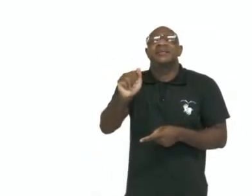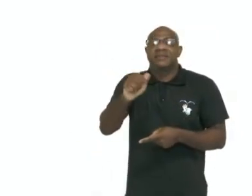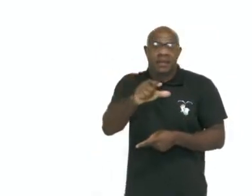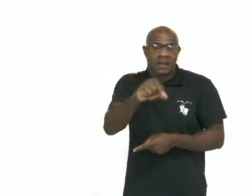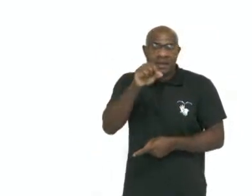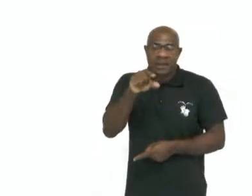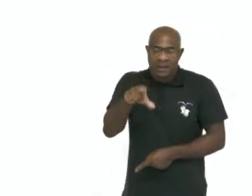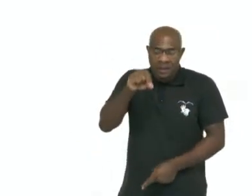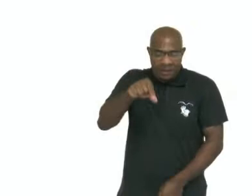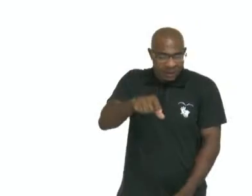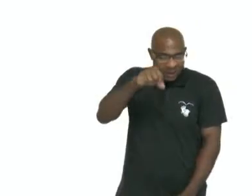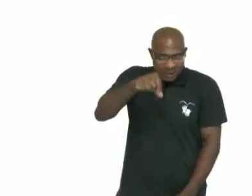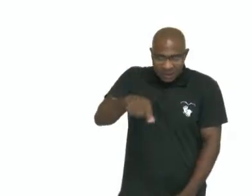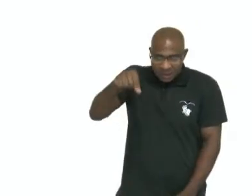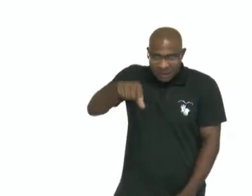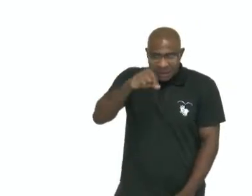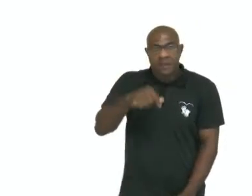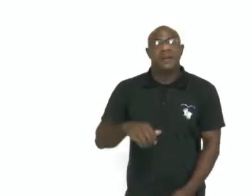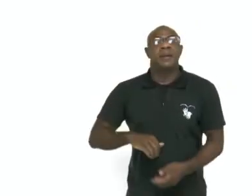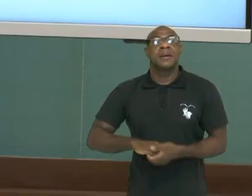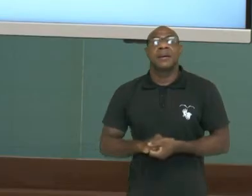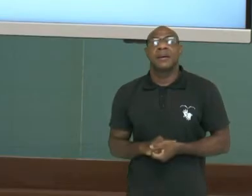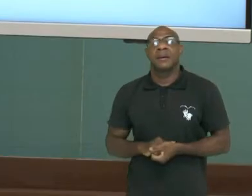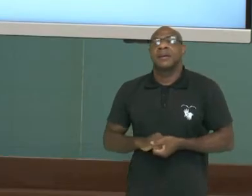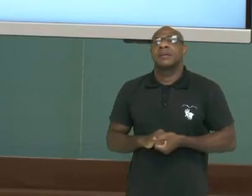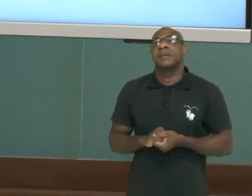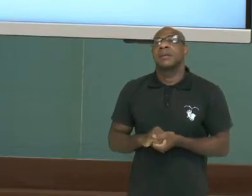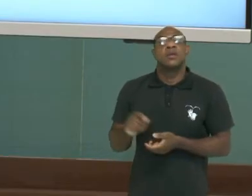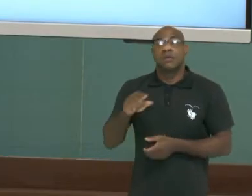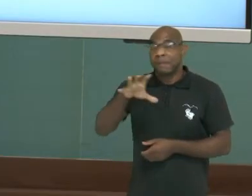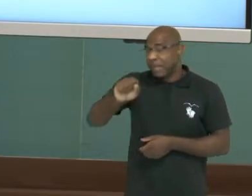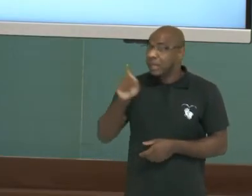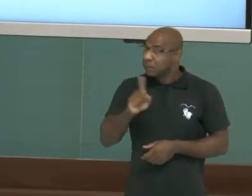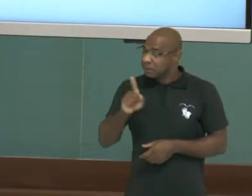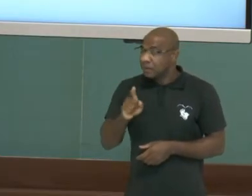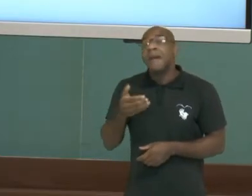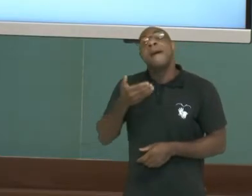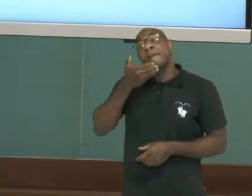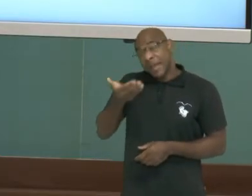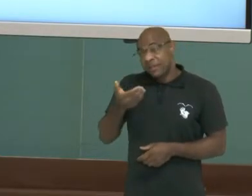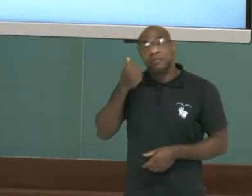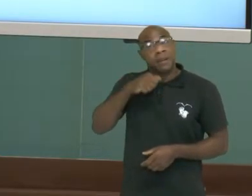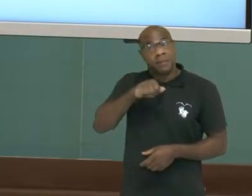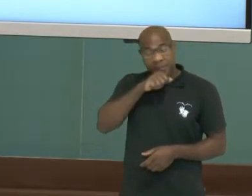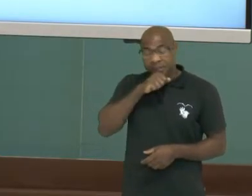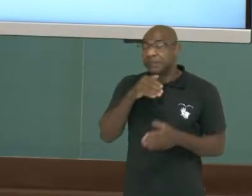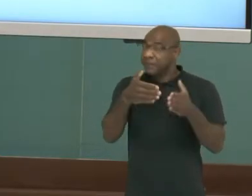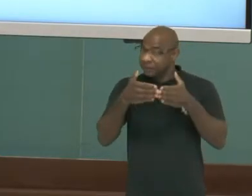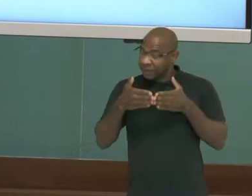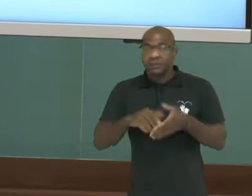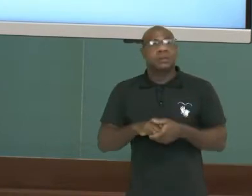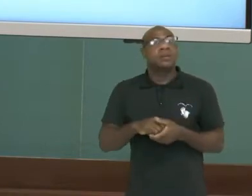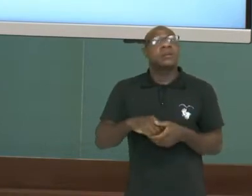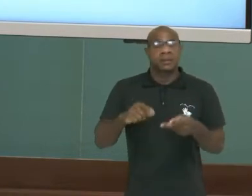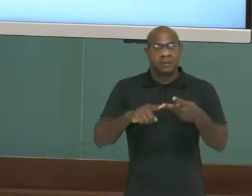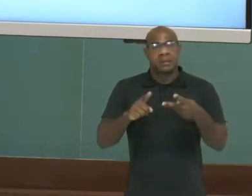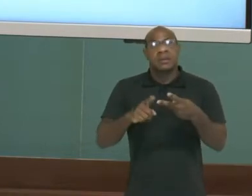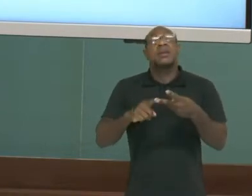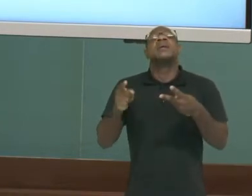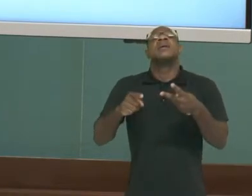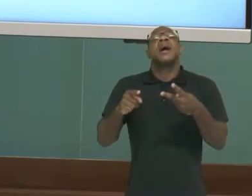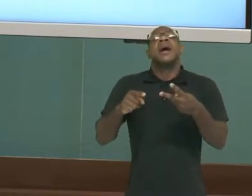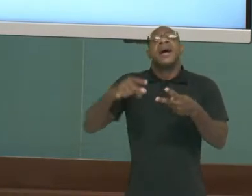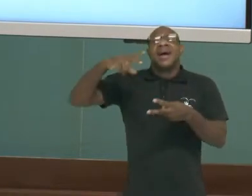olha, vai pedir emprestado para a mãe antes, tá? Não vai pegar aí escondido, não pode ter problema. Vamos precisar também de um prendedor de